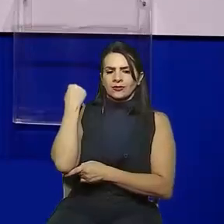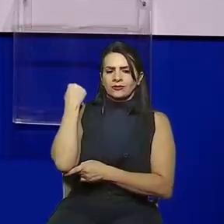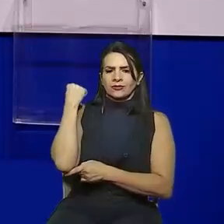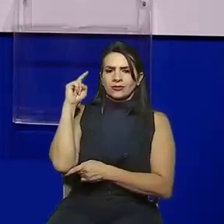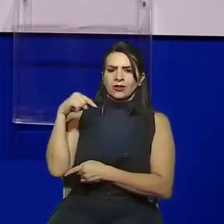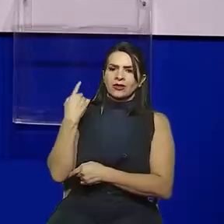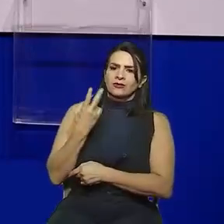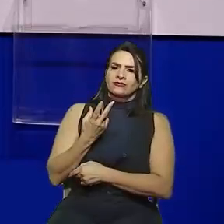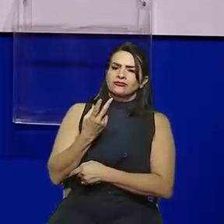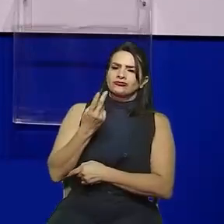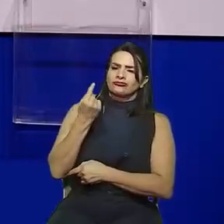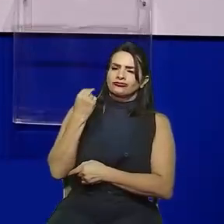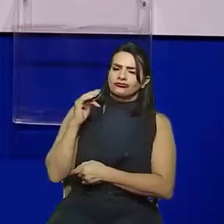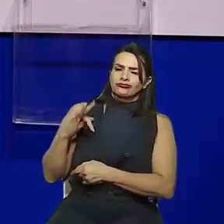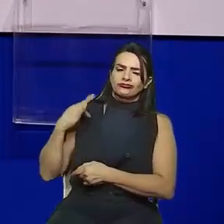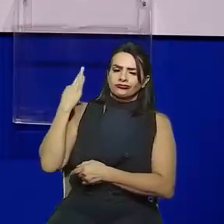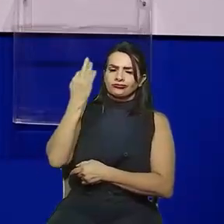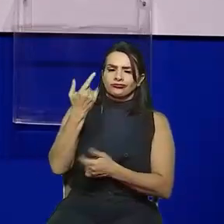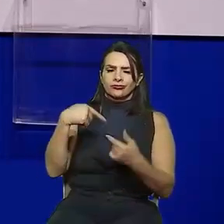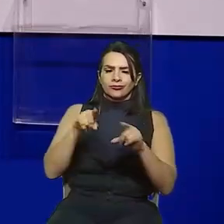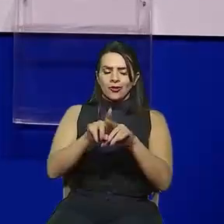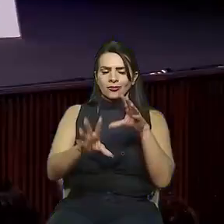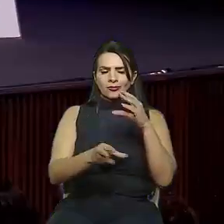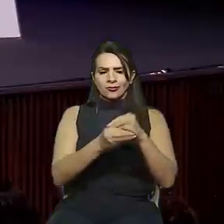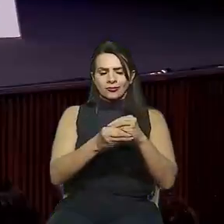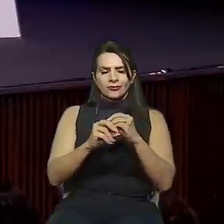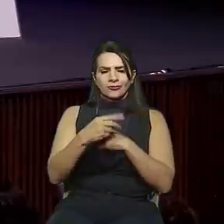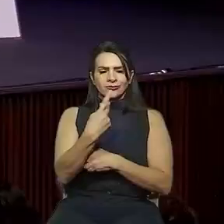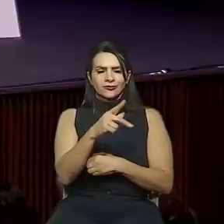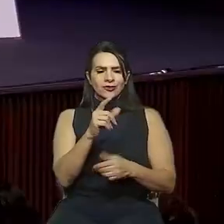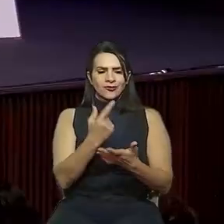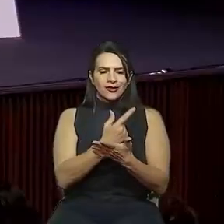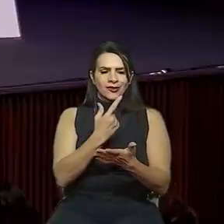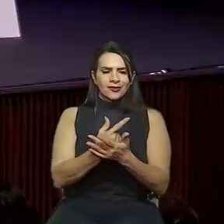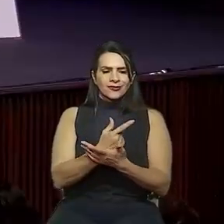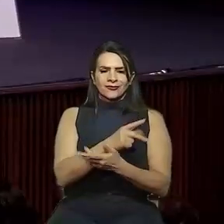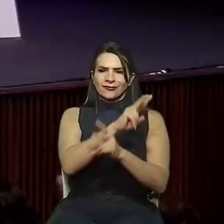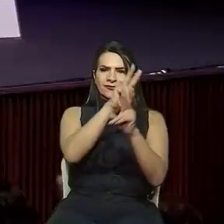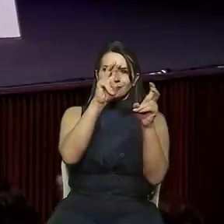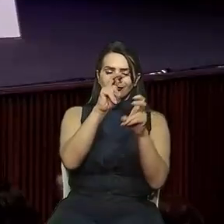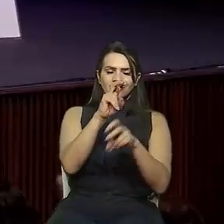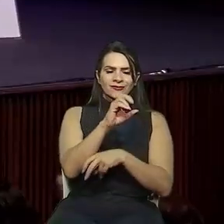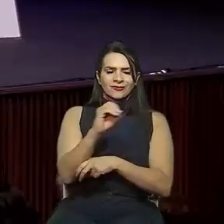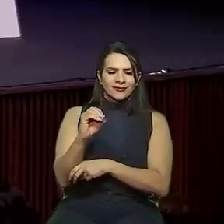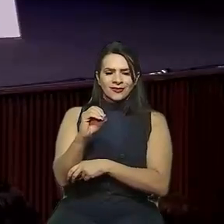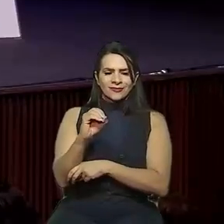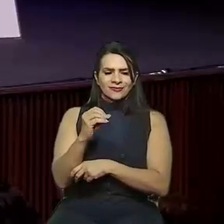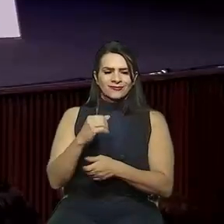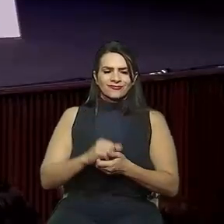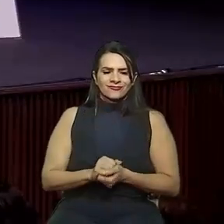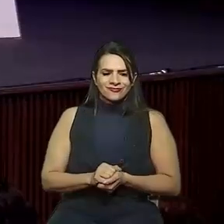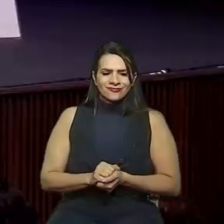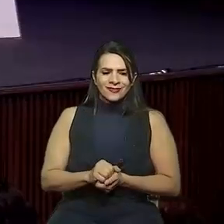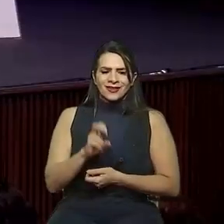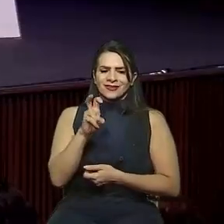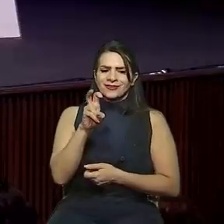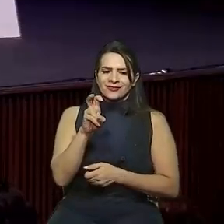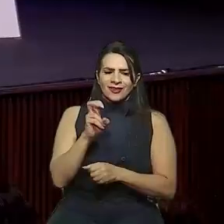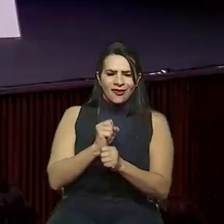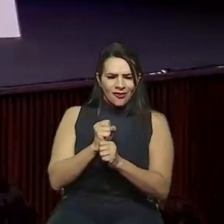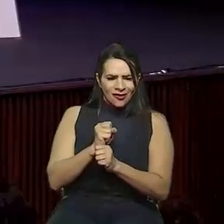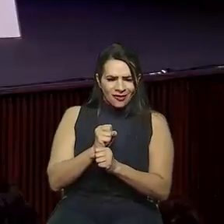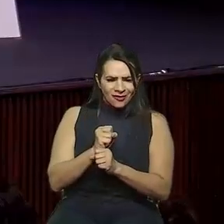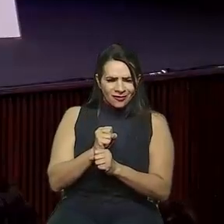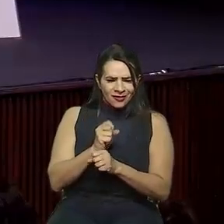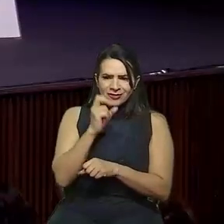daqui a muitos anos. Conta um pouco de Zero para a gente, por favor, Inácio. Tem 5 horas.